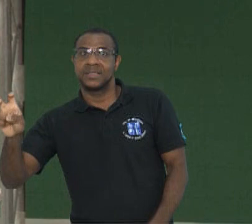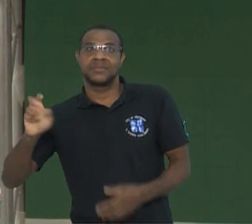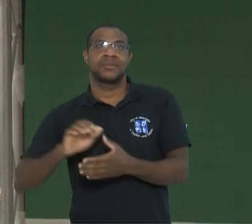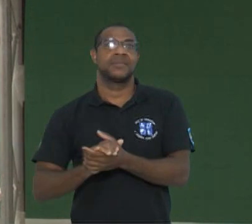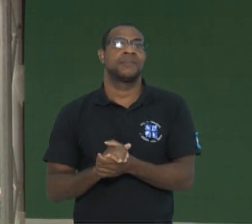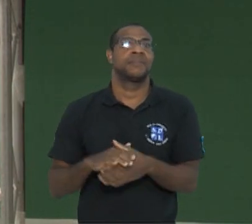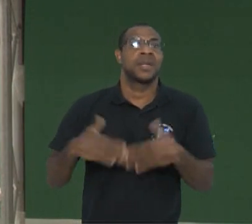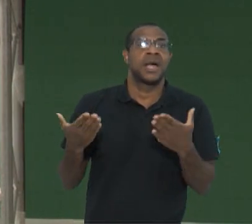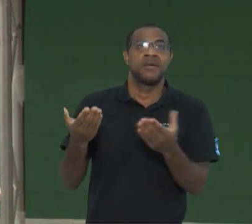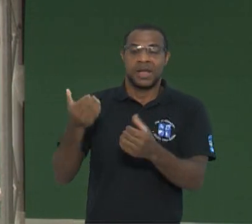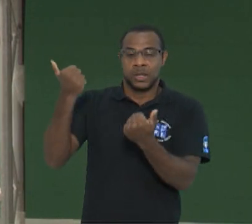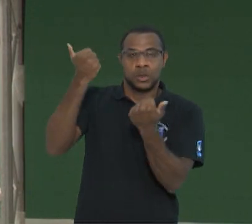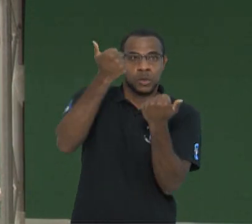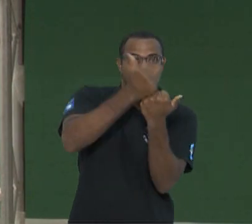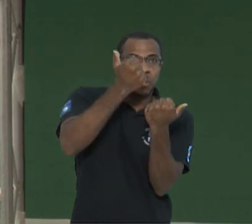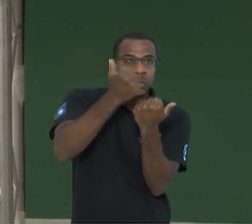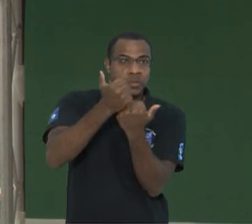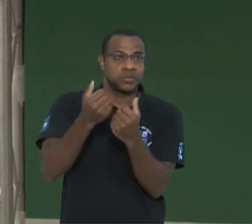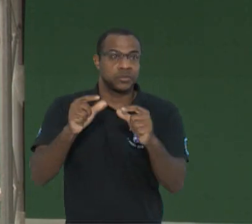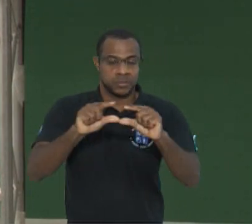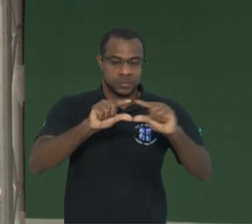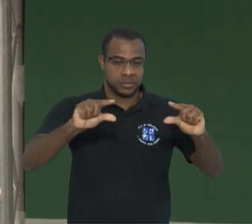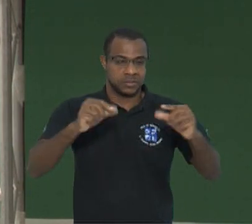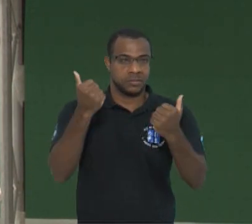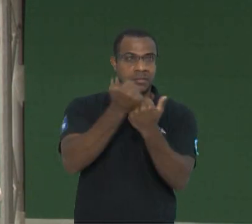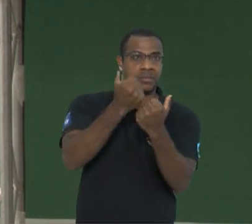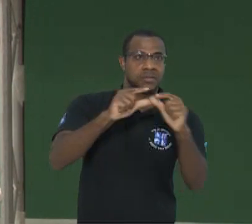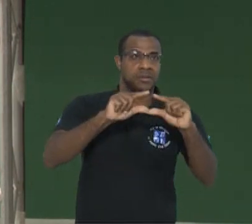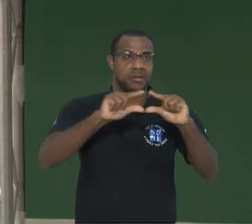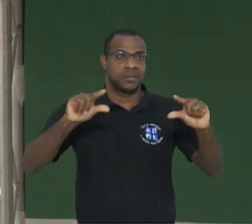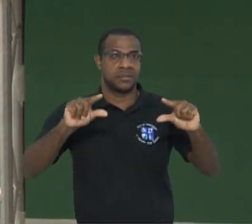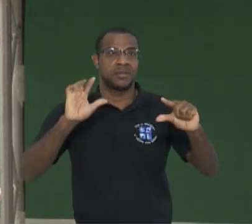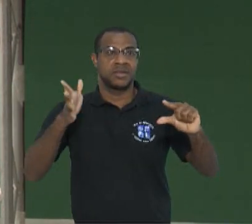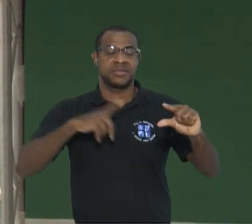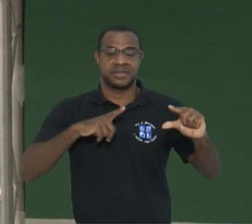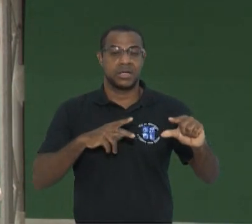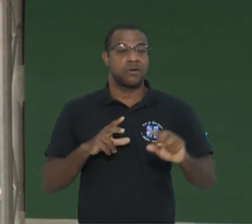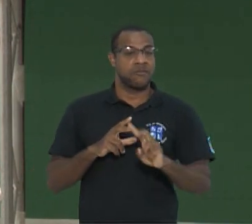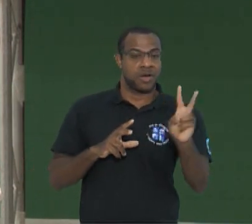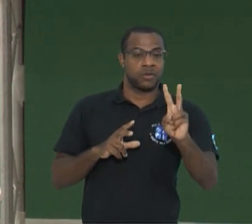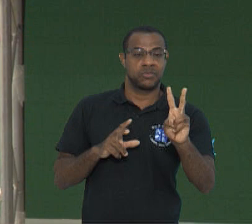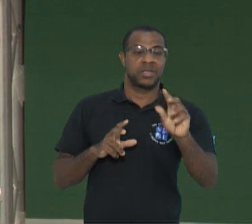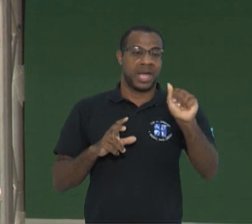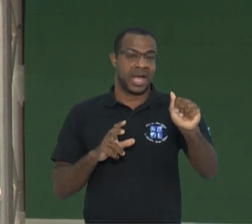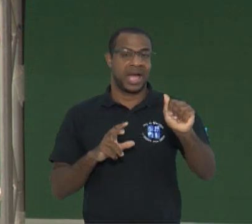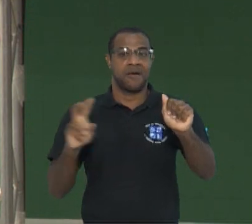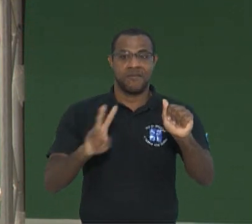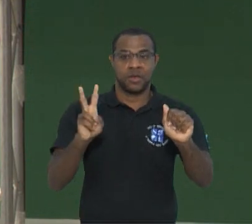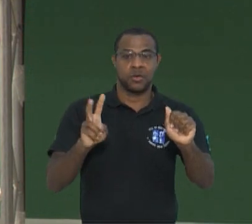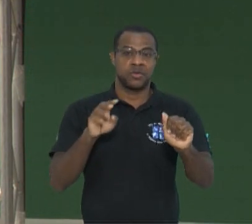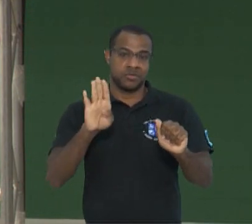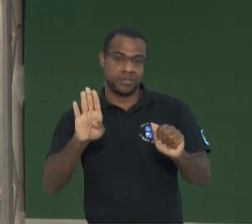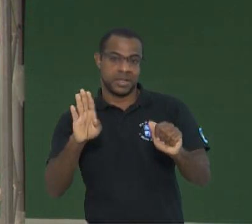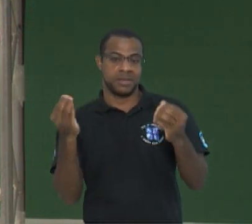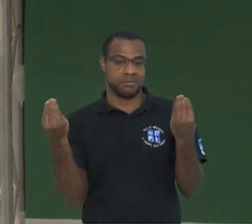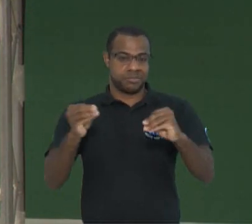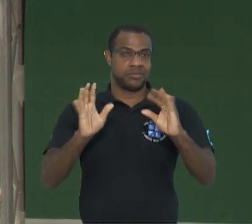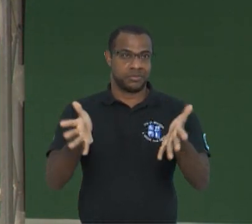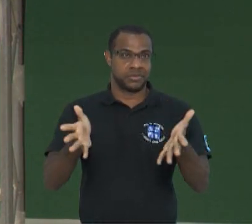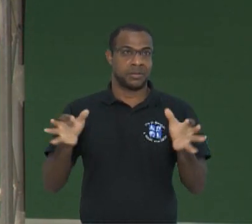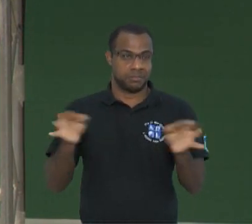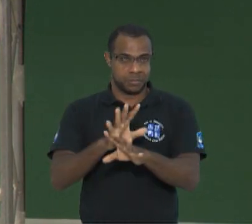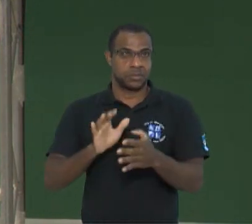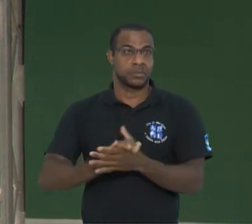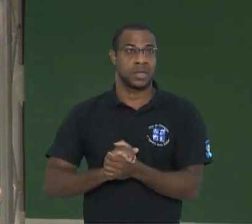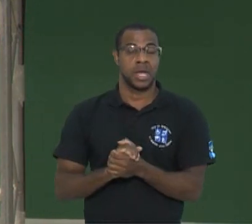25? 5. Pronto, eu já tenho os valores de A e de B. Então, continuando,